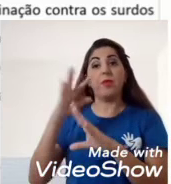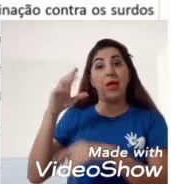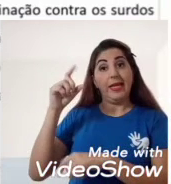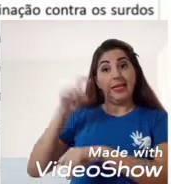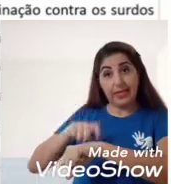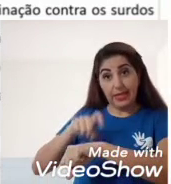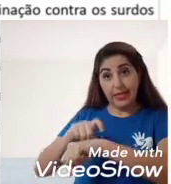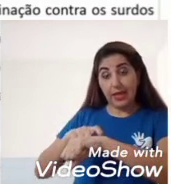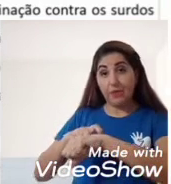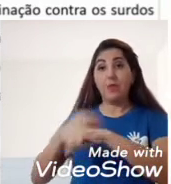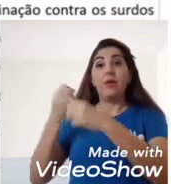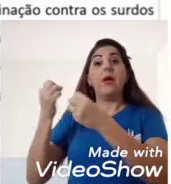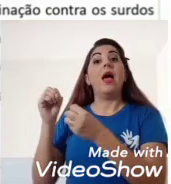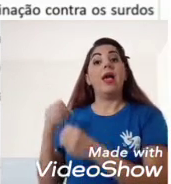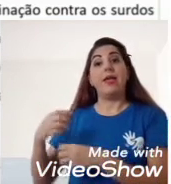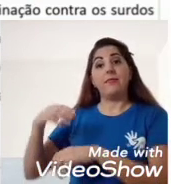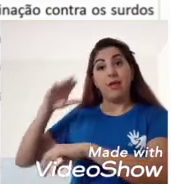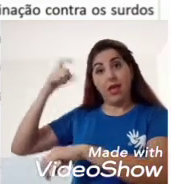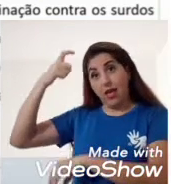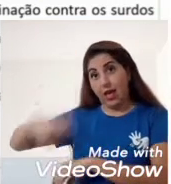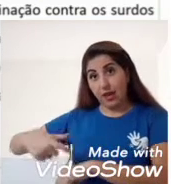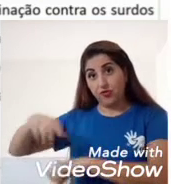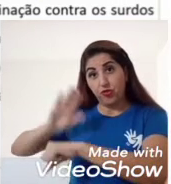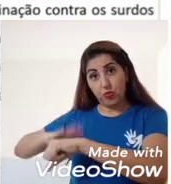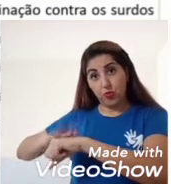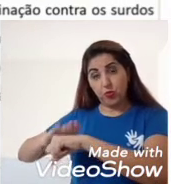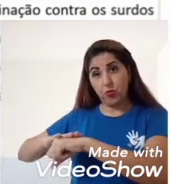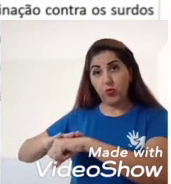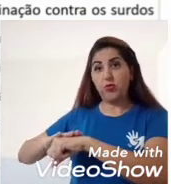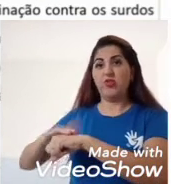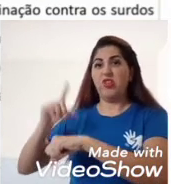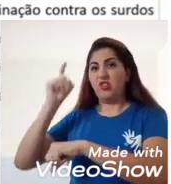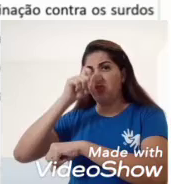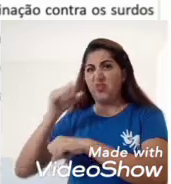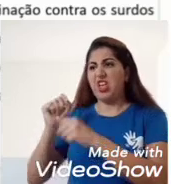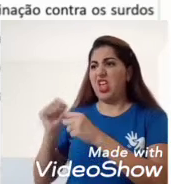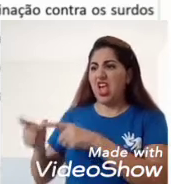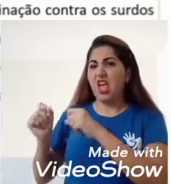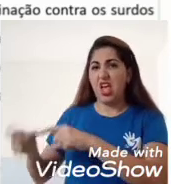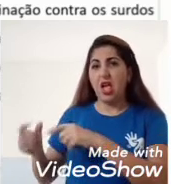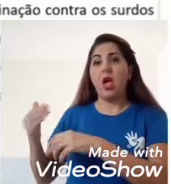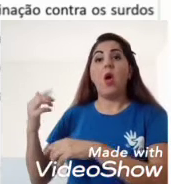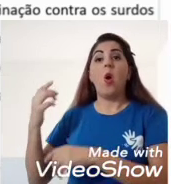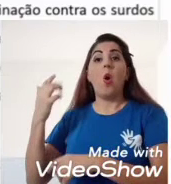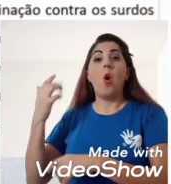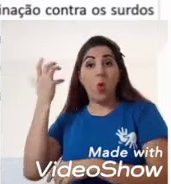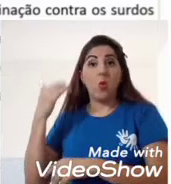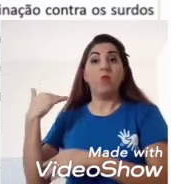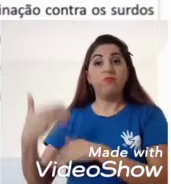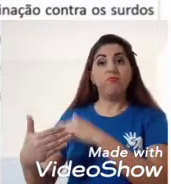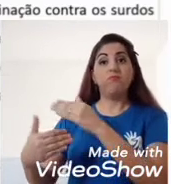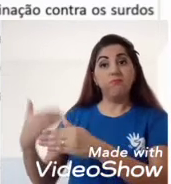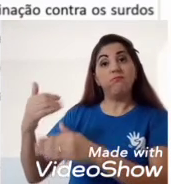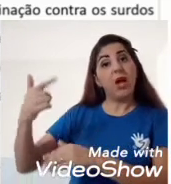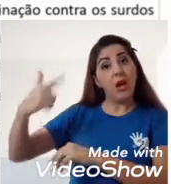dissesse, se uma atitude agressiva ocorre constantemente, então aqui tanto eu posso entender como uma ideia de